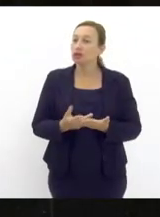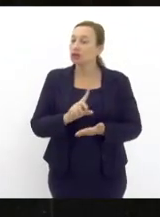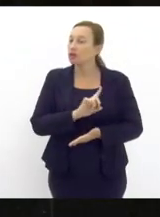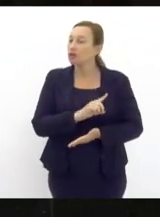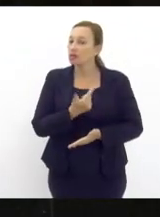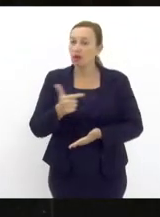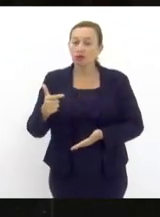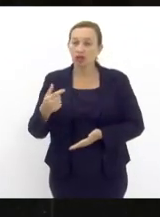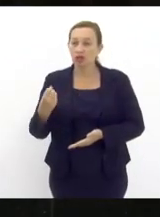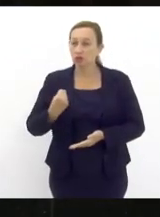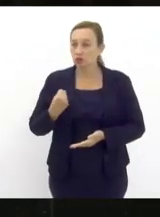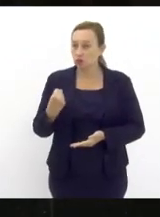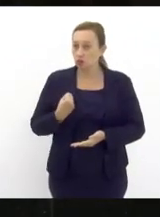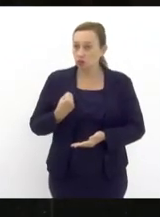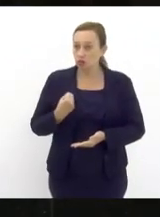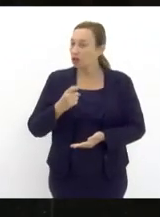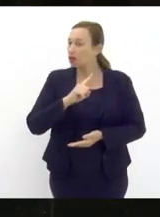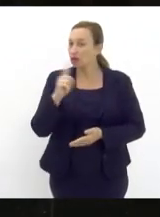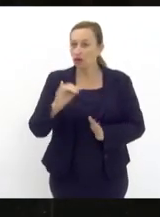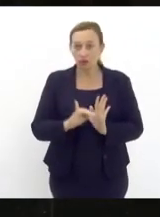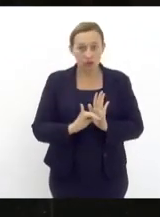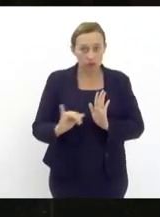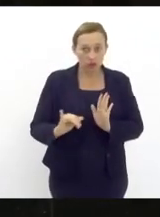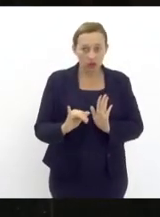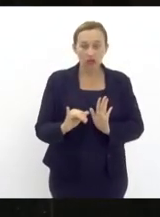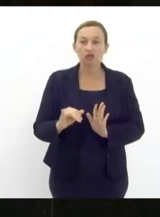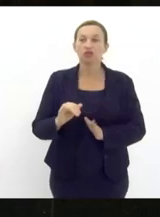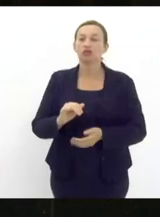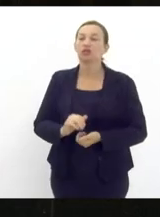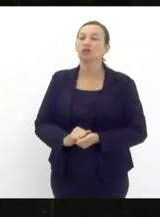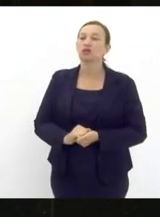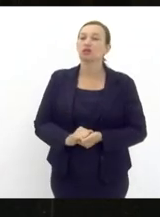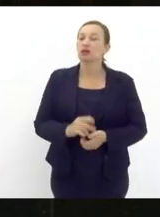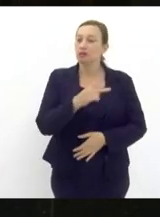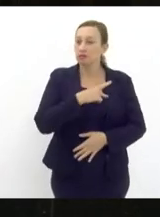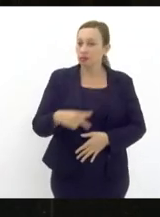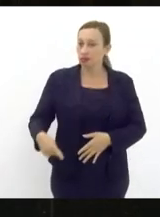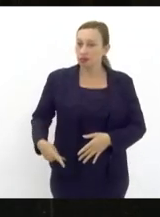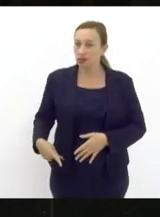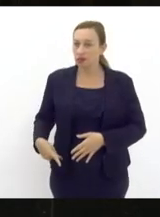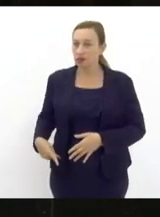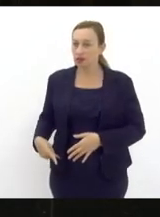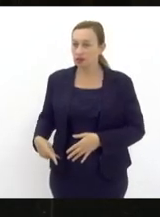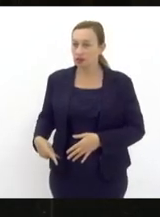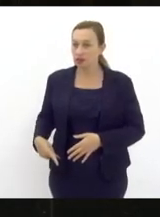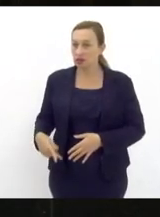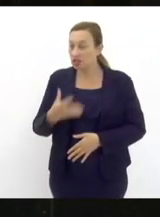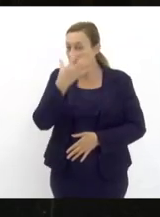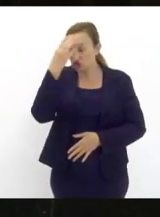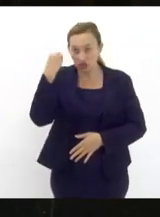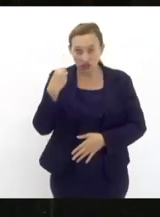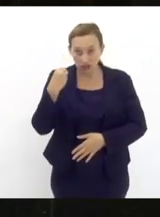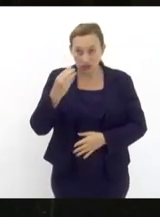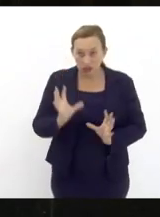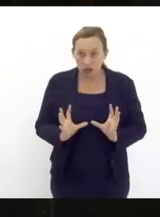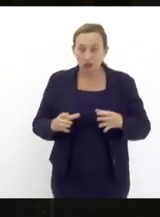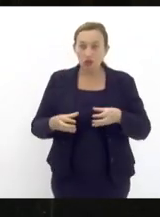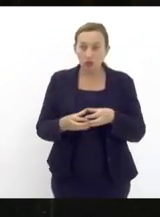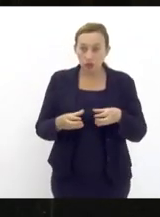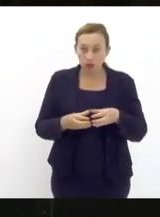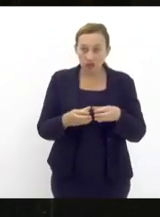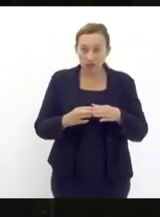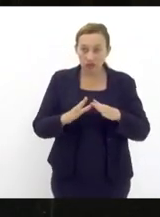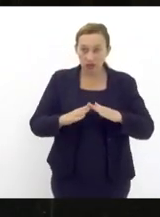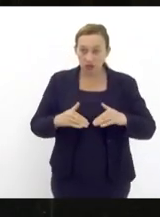tem número porque ainda não foi publicado no Diário Oficial a presidência sentou em cima de uma comissão parlamentar